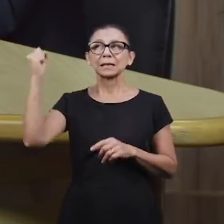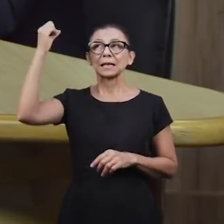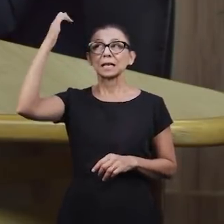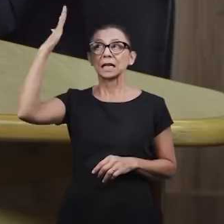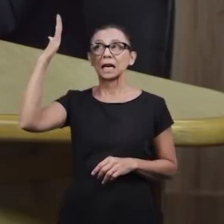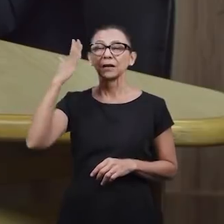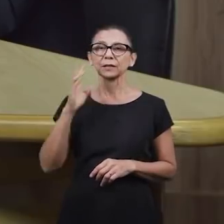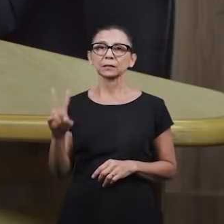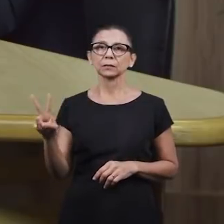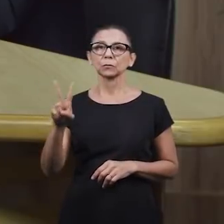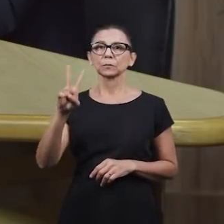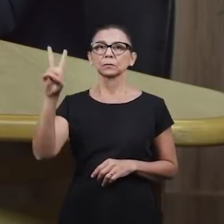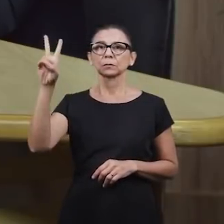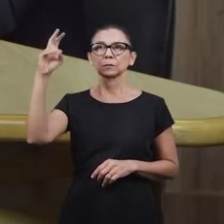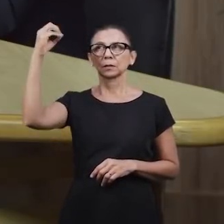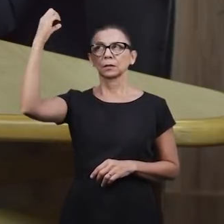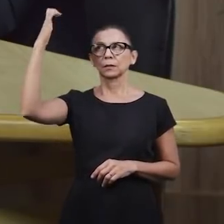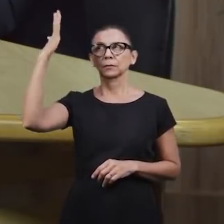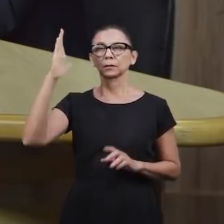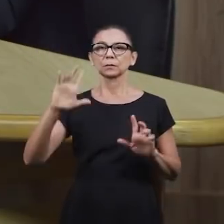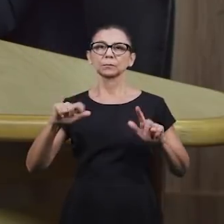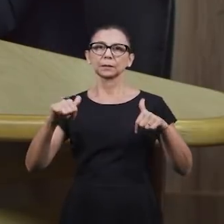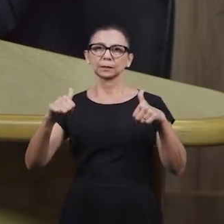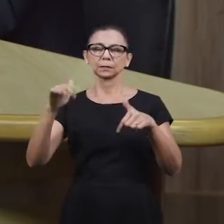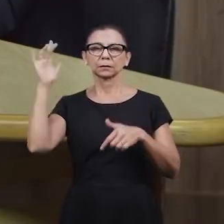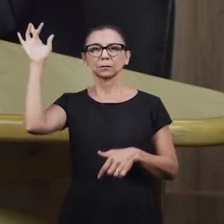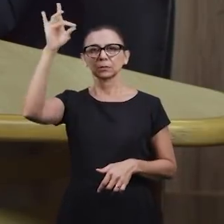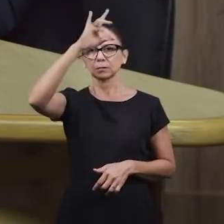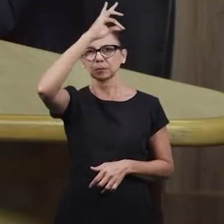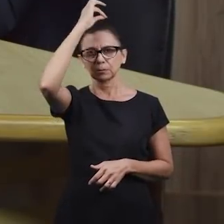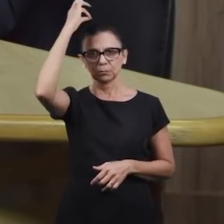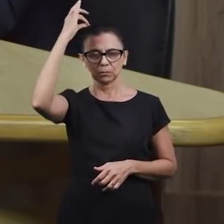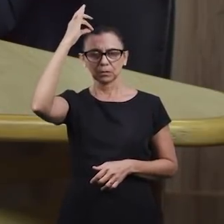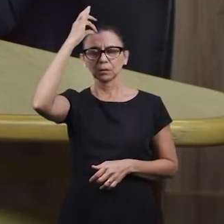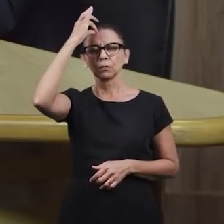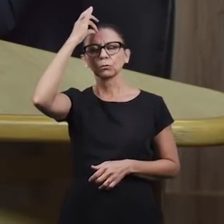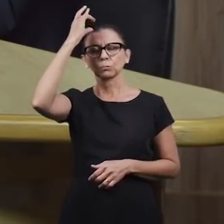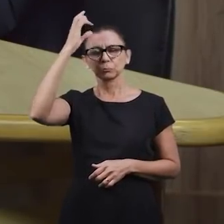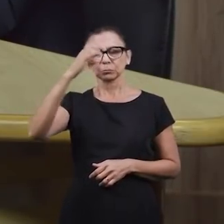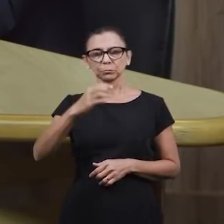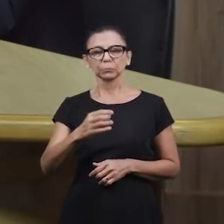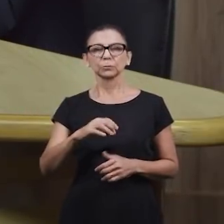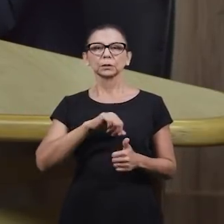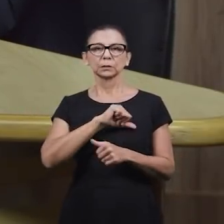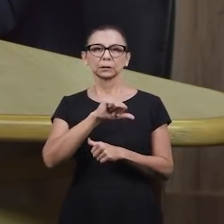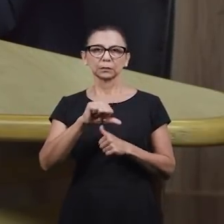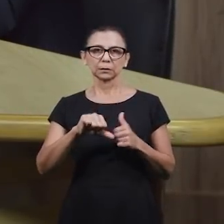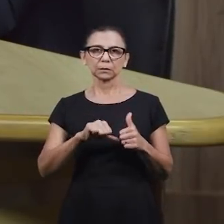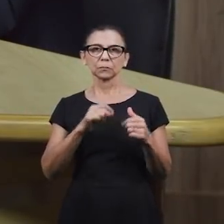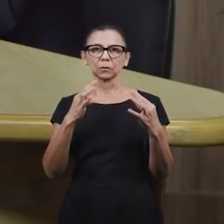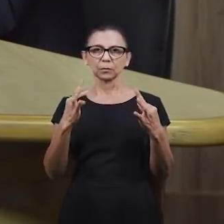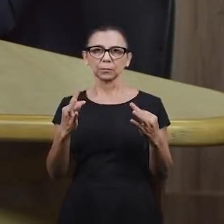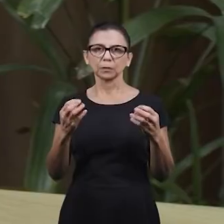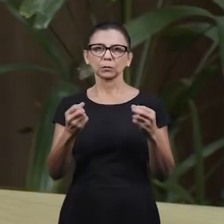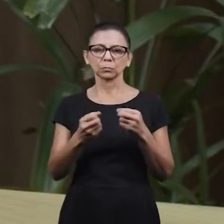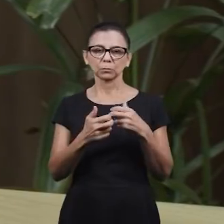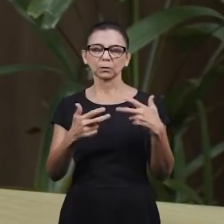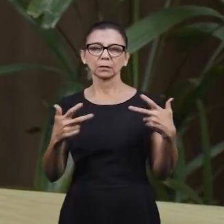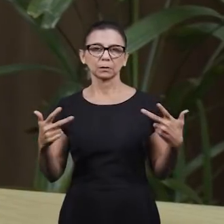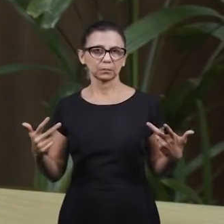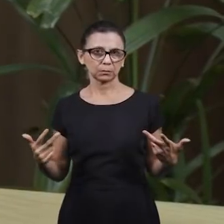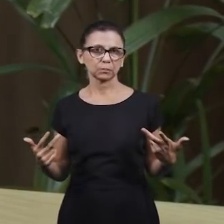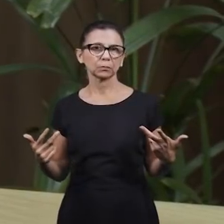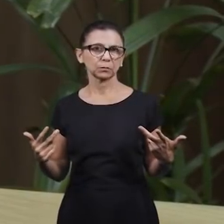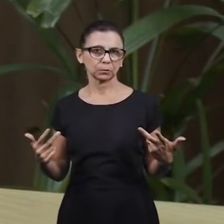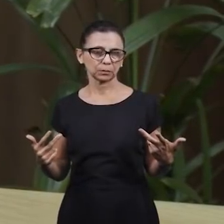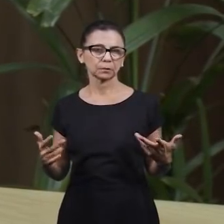ela é uma ação do Espírito Santo dentro da Bíblia, que transforma todas as coisas. Sai,